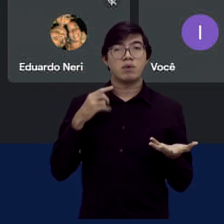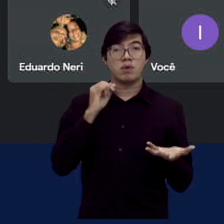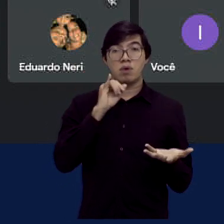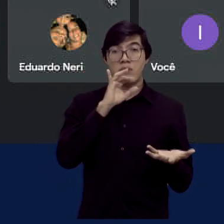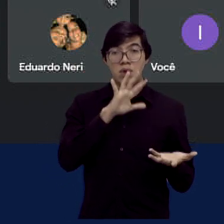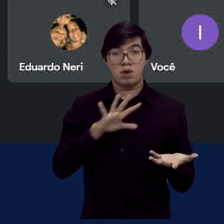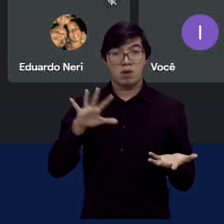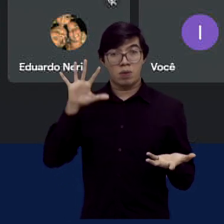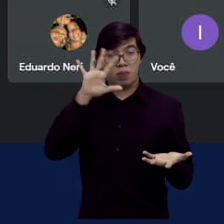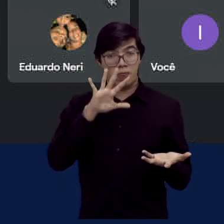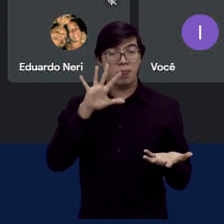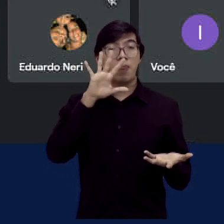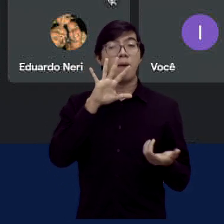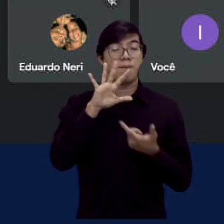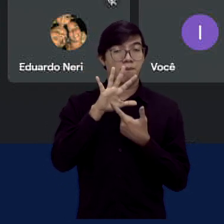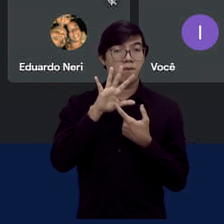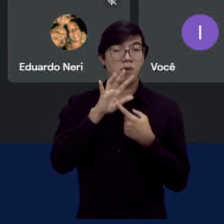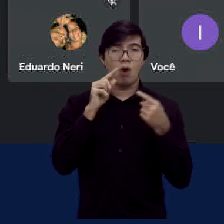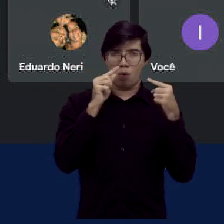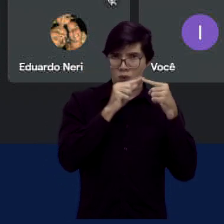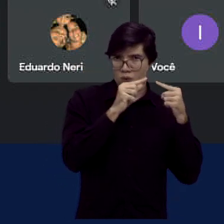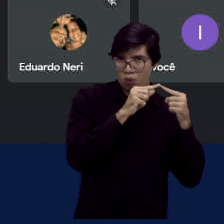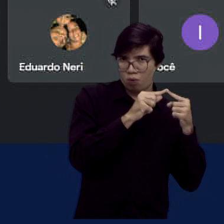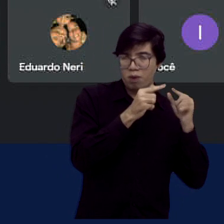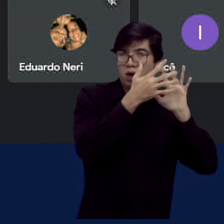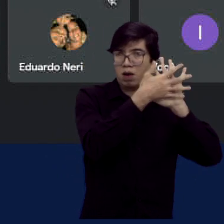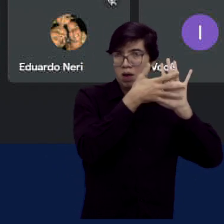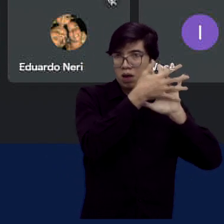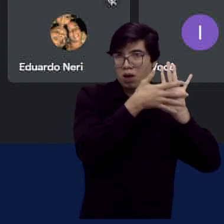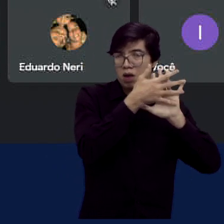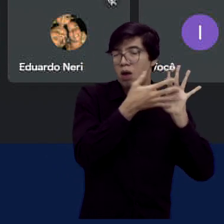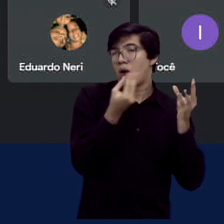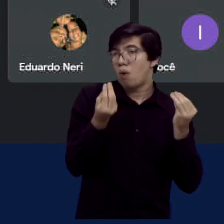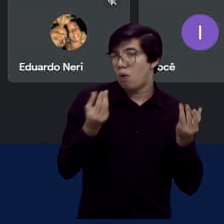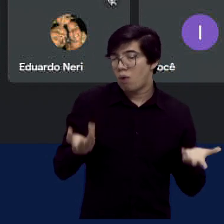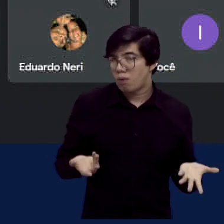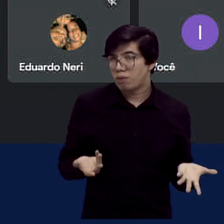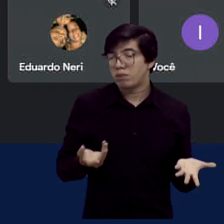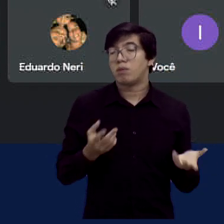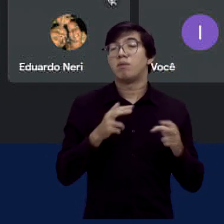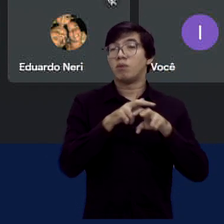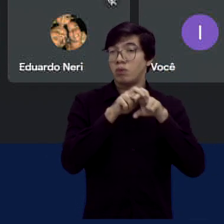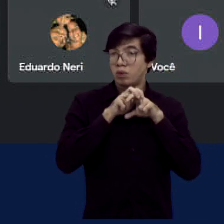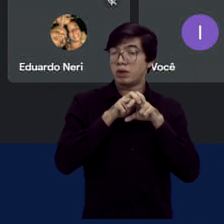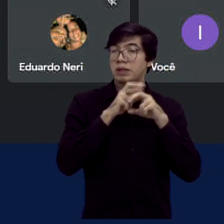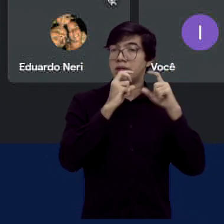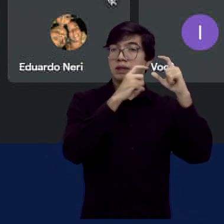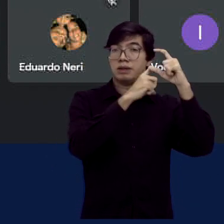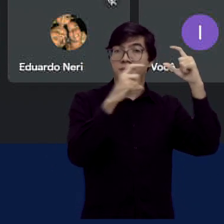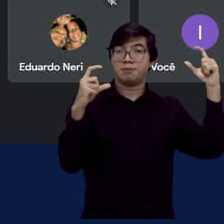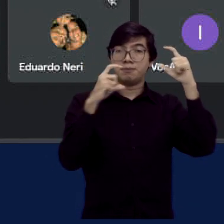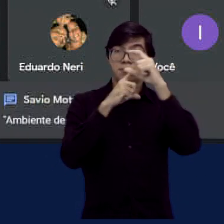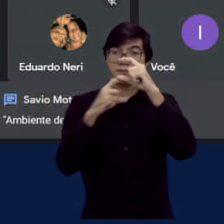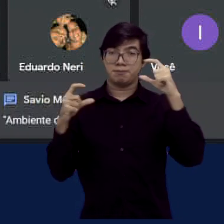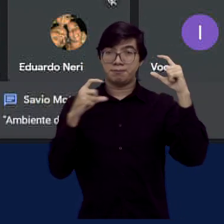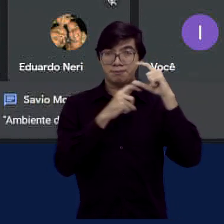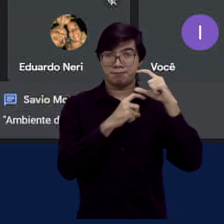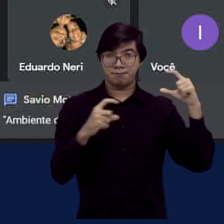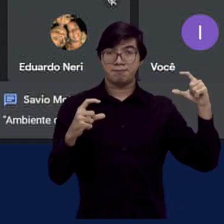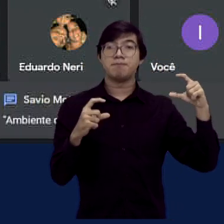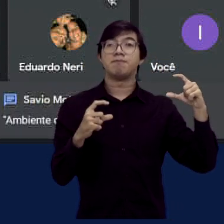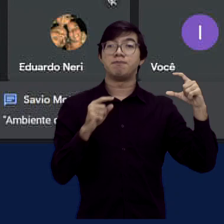imagens anteriores, como elas se comunicam, certo? Quadrinho é isso, é por isso que quando a gente fala de imagens justapostas de